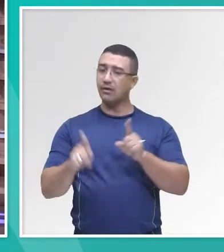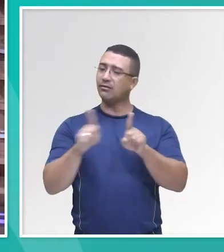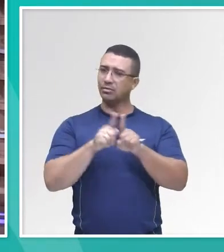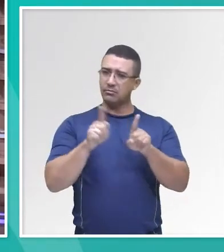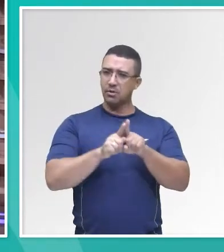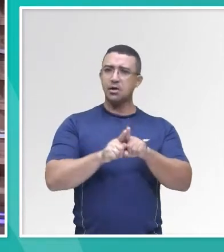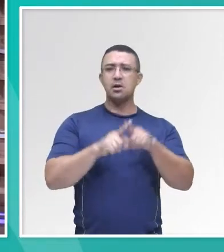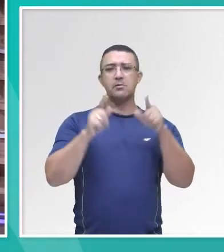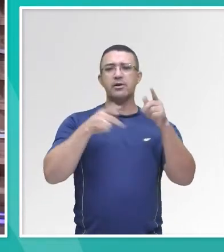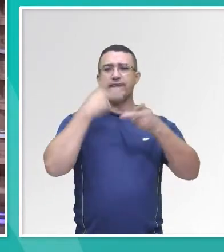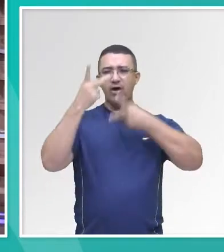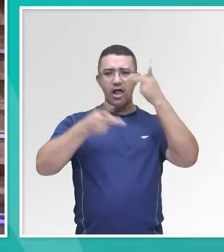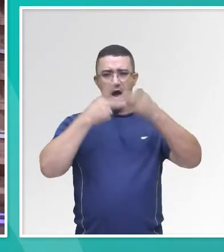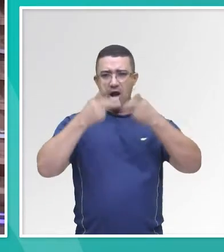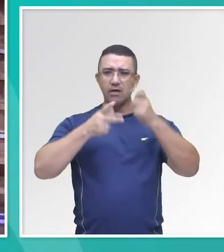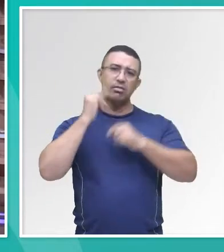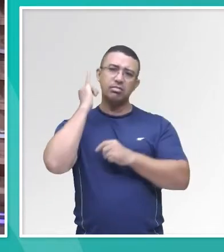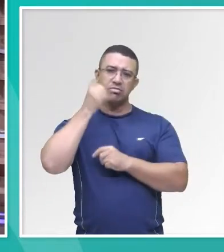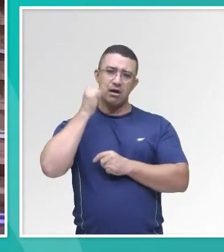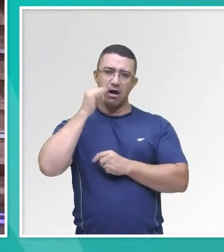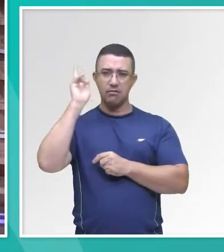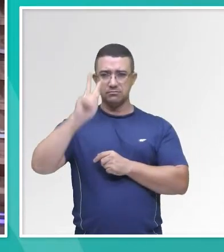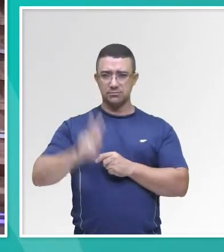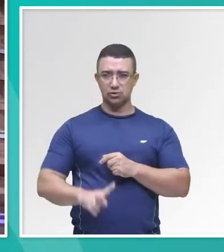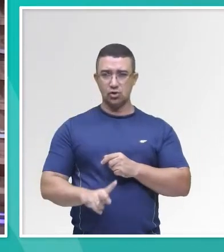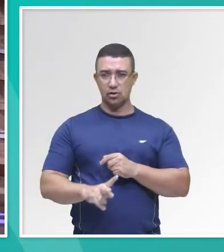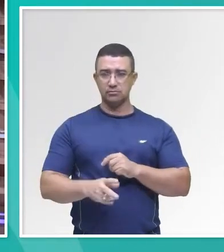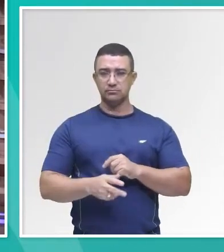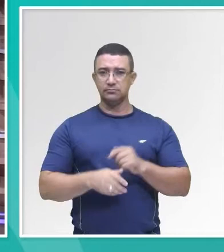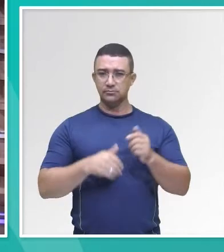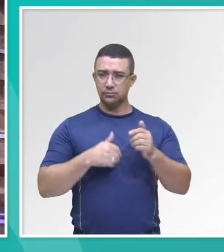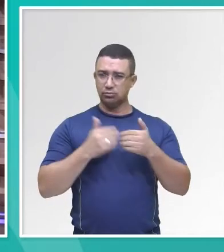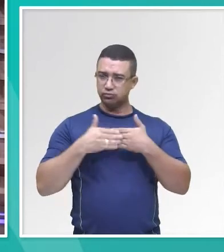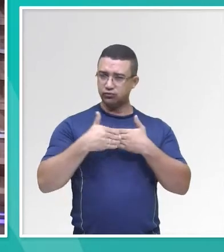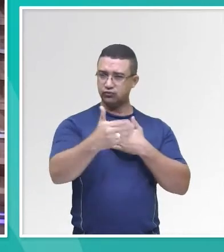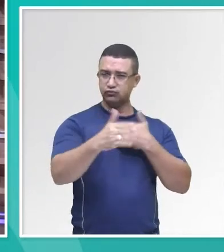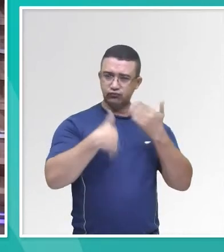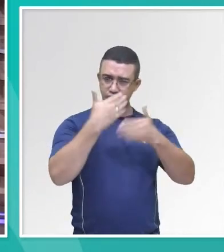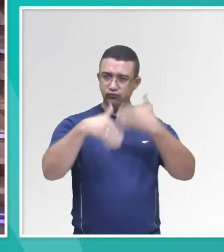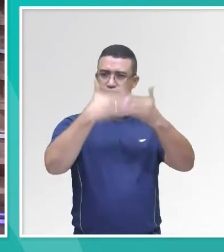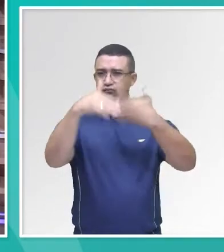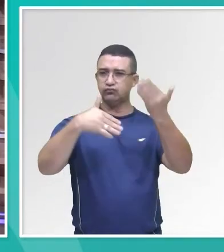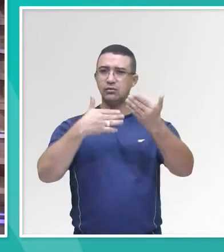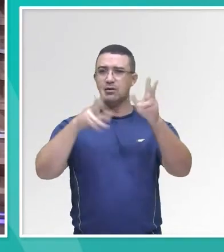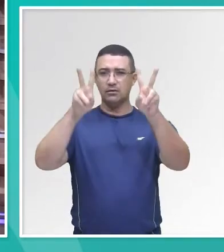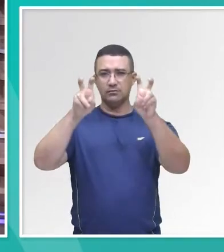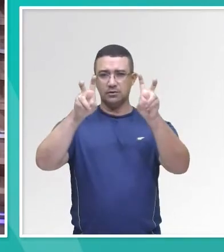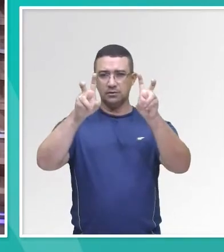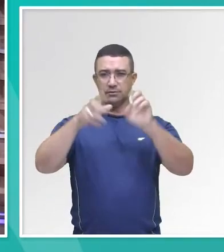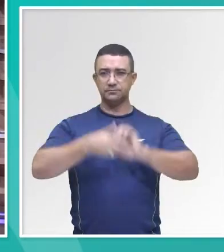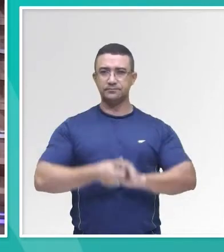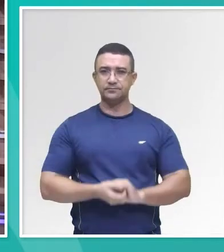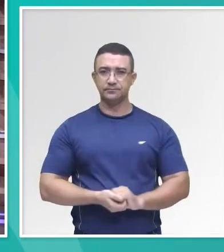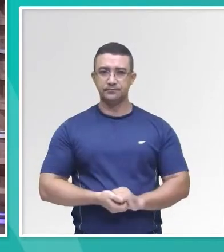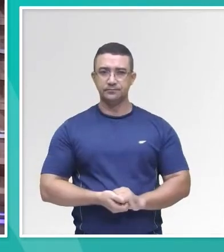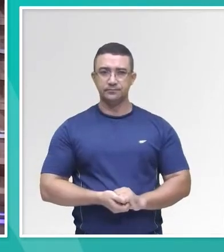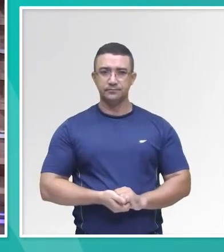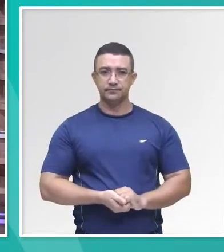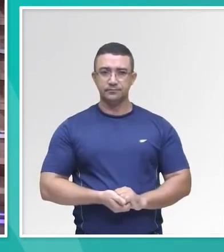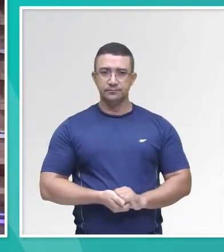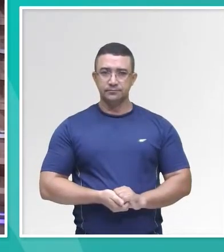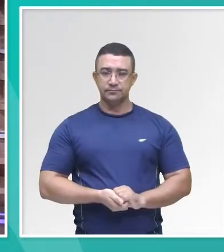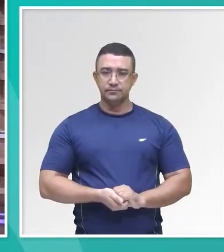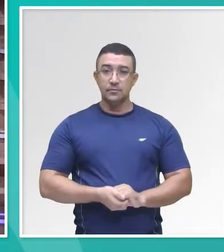história, que vai esse desenrolar dessa narrativa, ok? Muito bem. Vamos analisar então